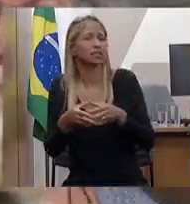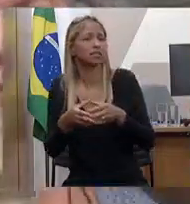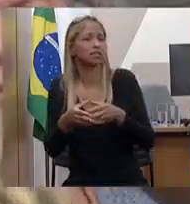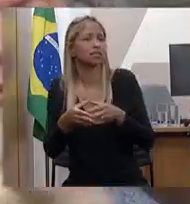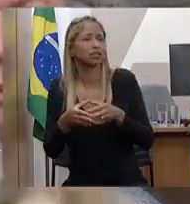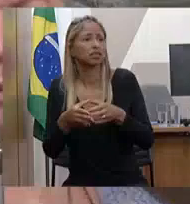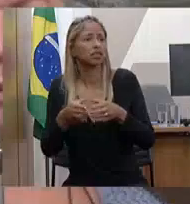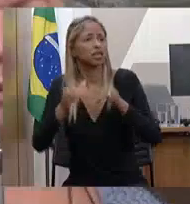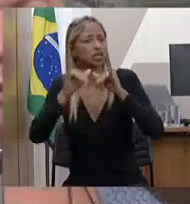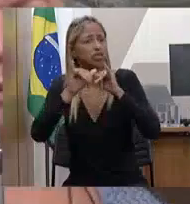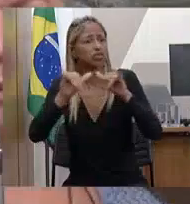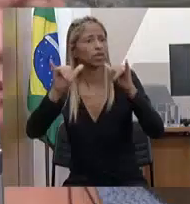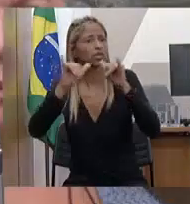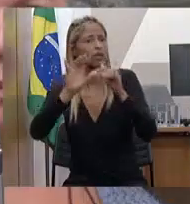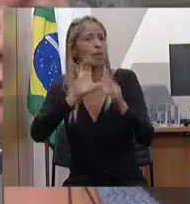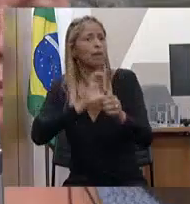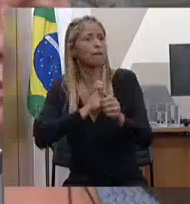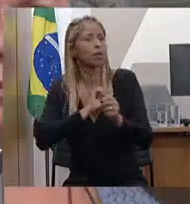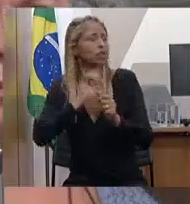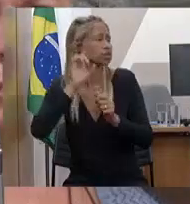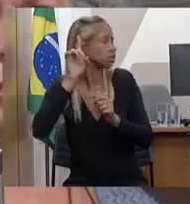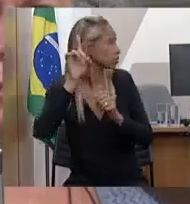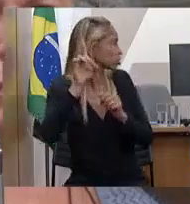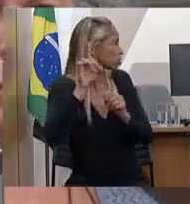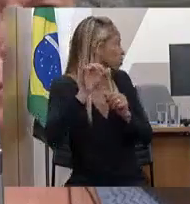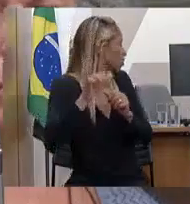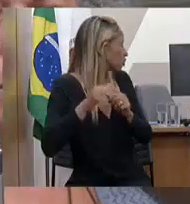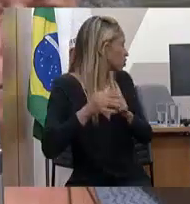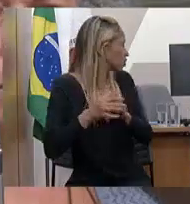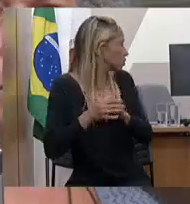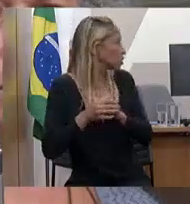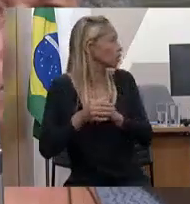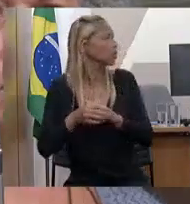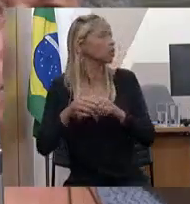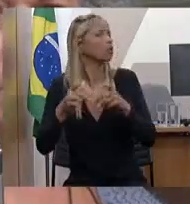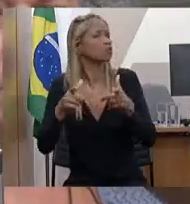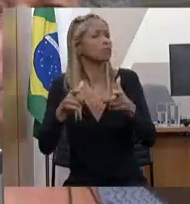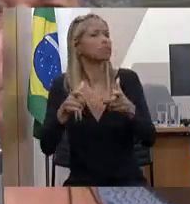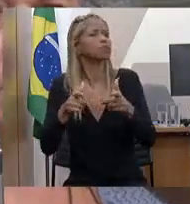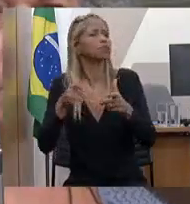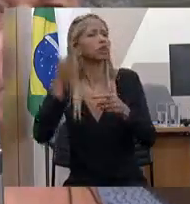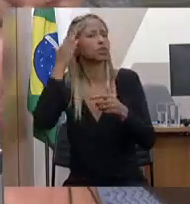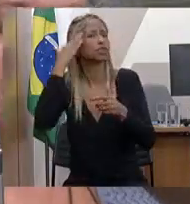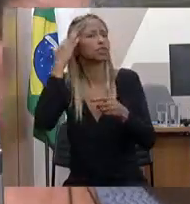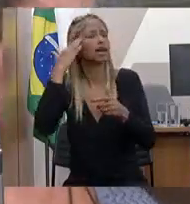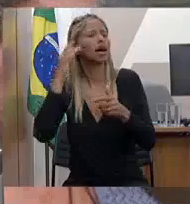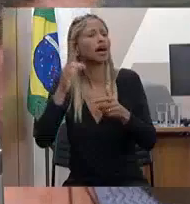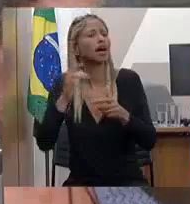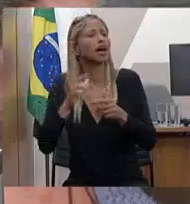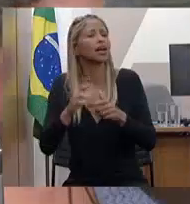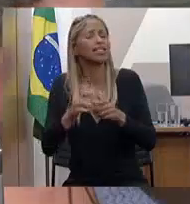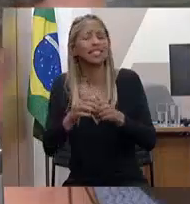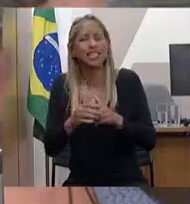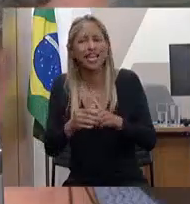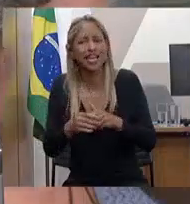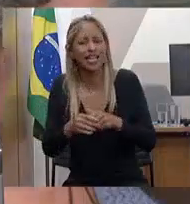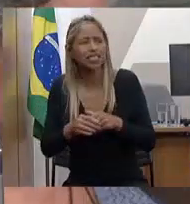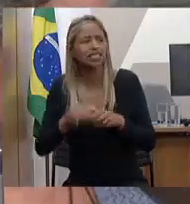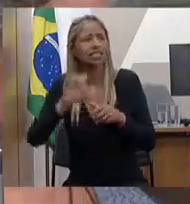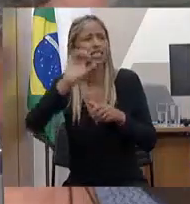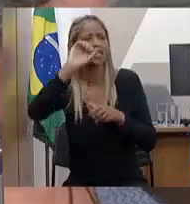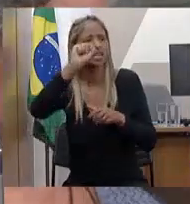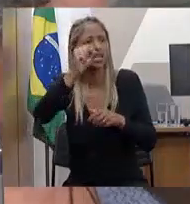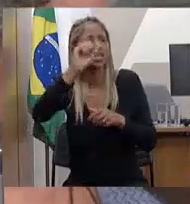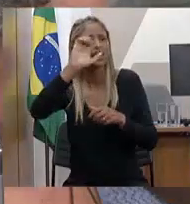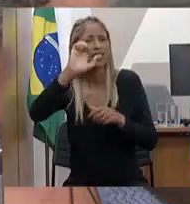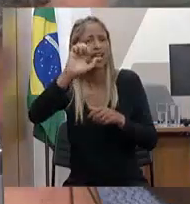a divulgação pelo amor de Deus gente ah o grande a grande classe trabalho não sabe que existe o cerest o sindicato sabe